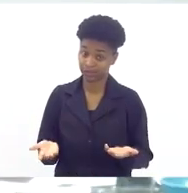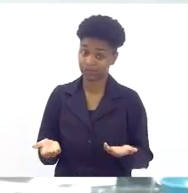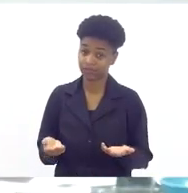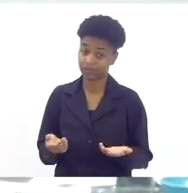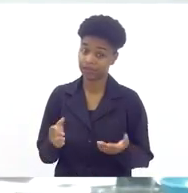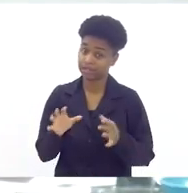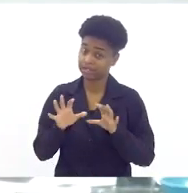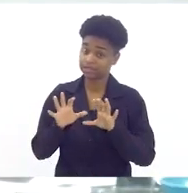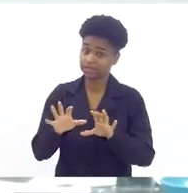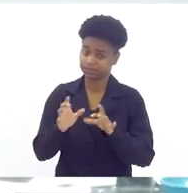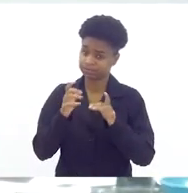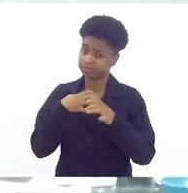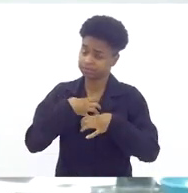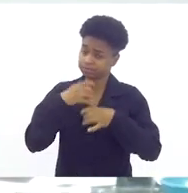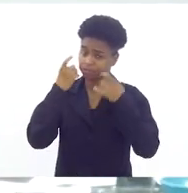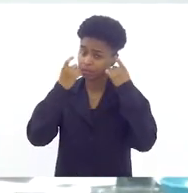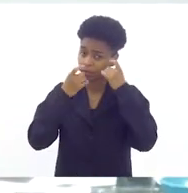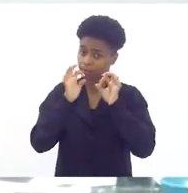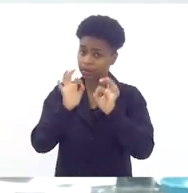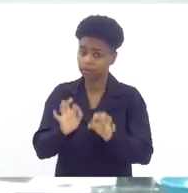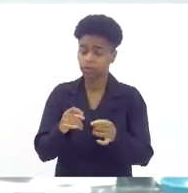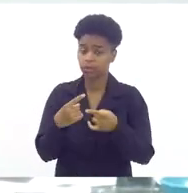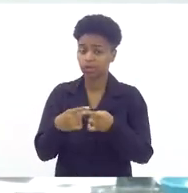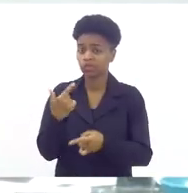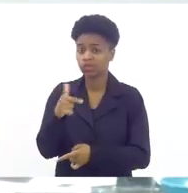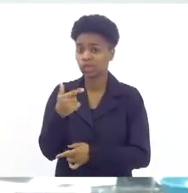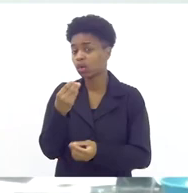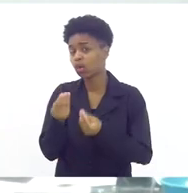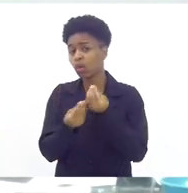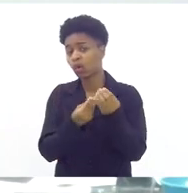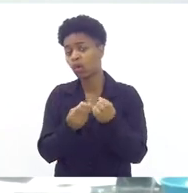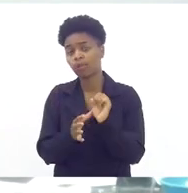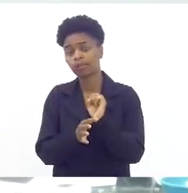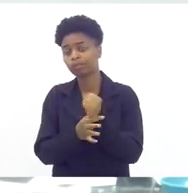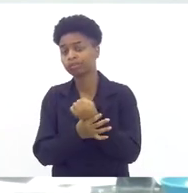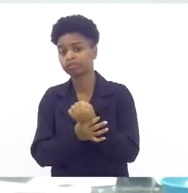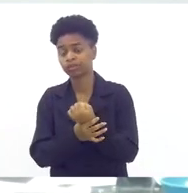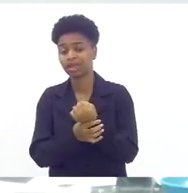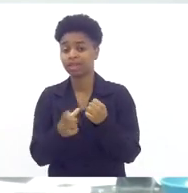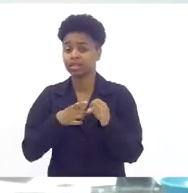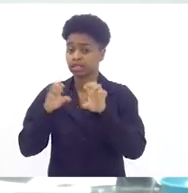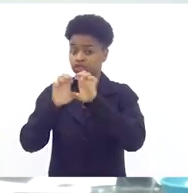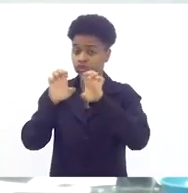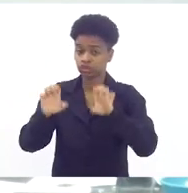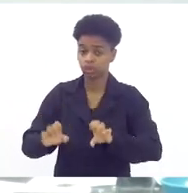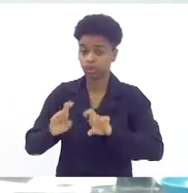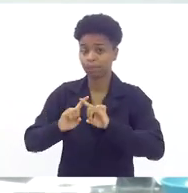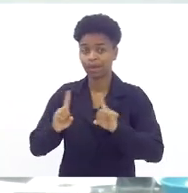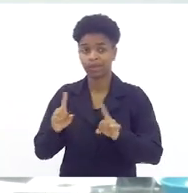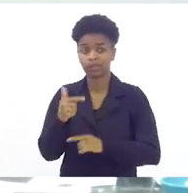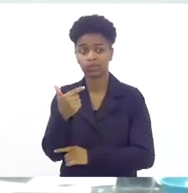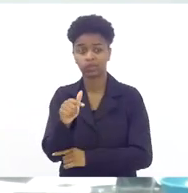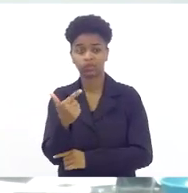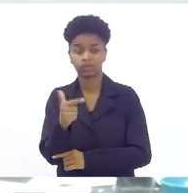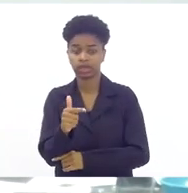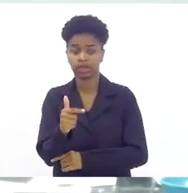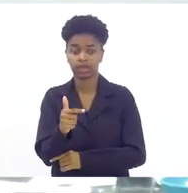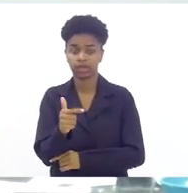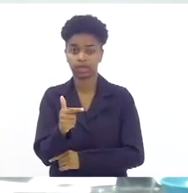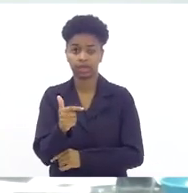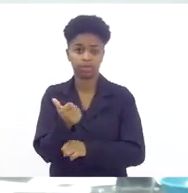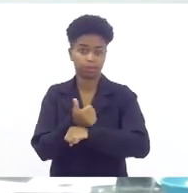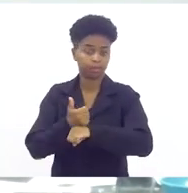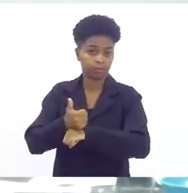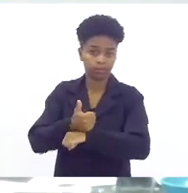uma situação muito preocupante você não tem como garantir eu tenho a estrutura mas eu não tenho o recurso humano